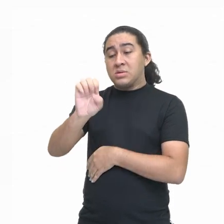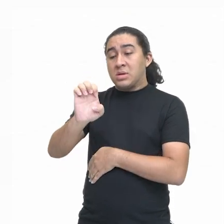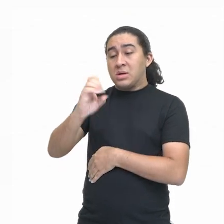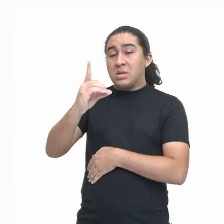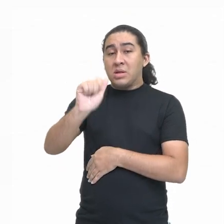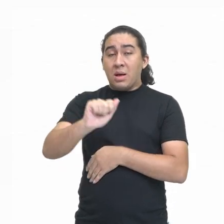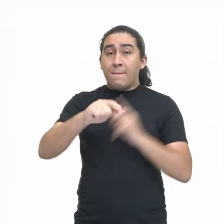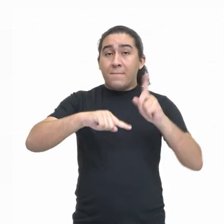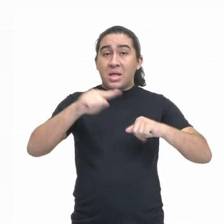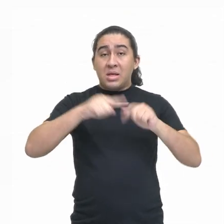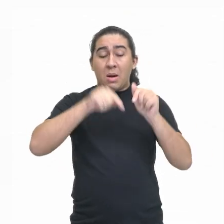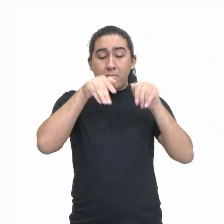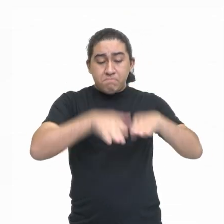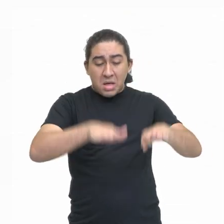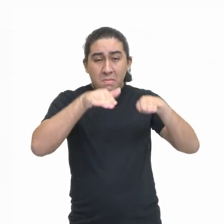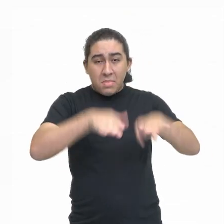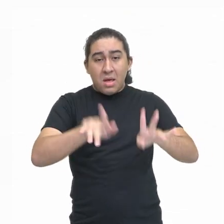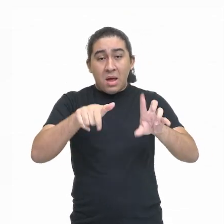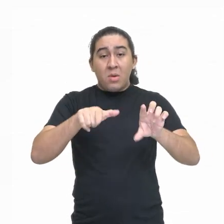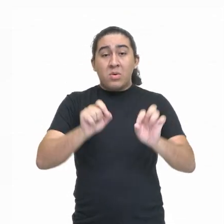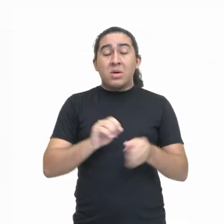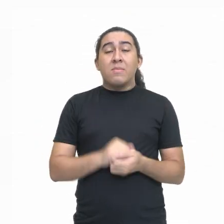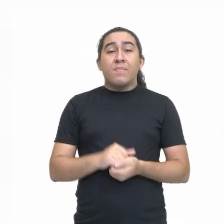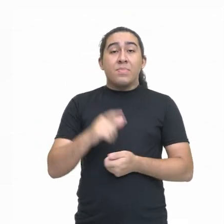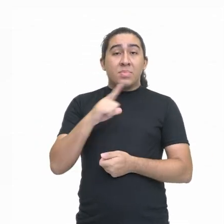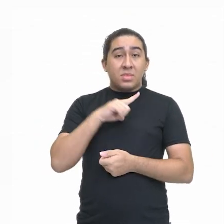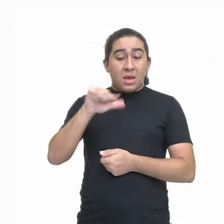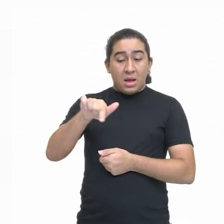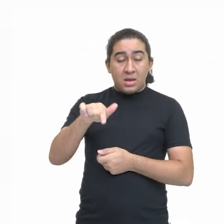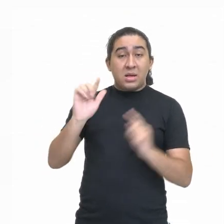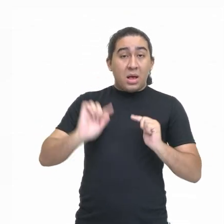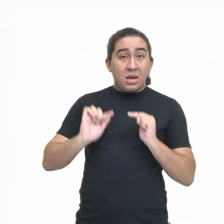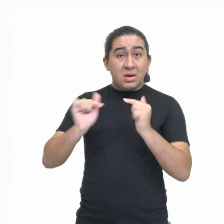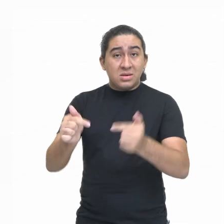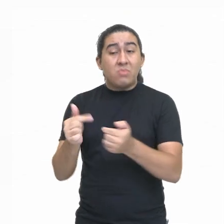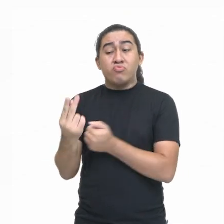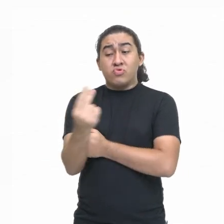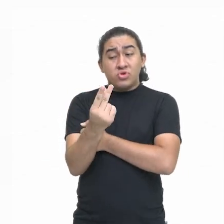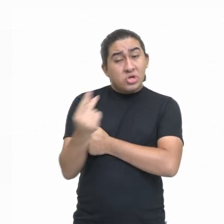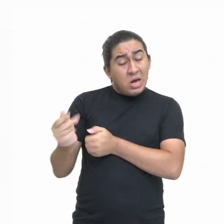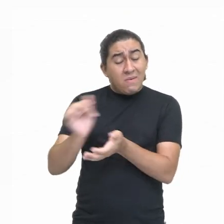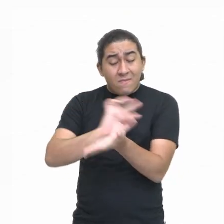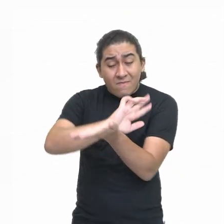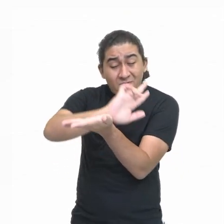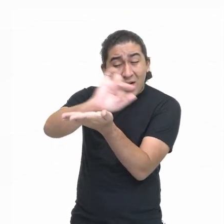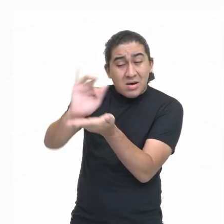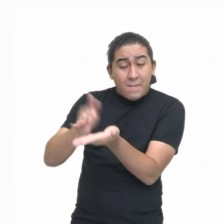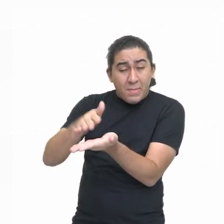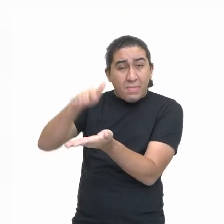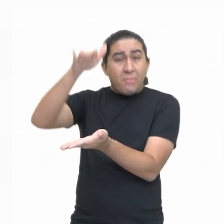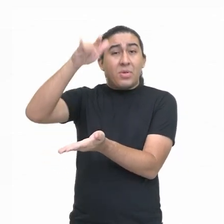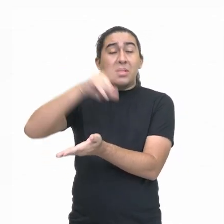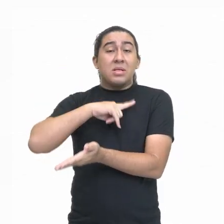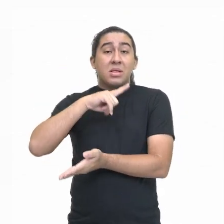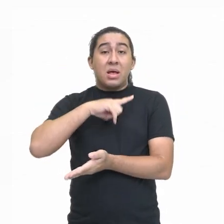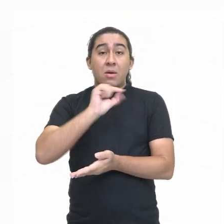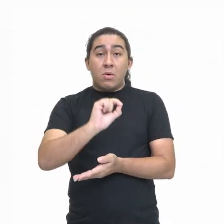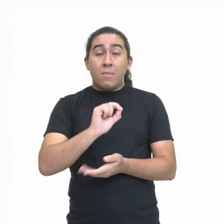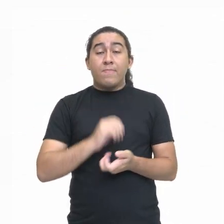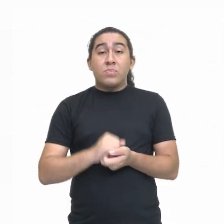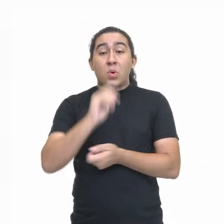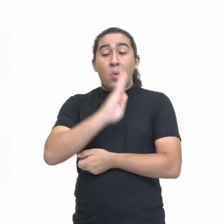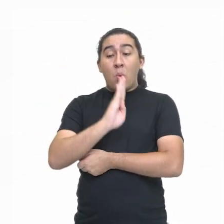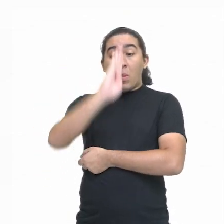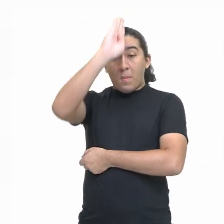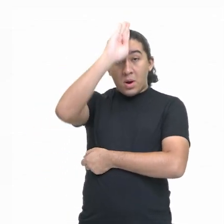Seda, ela foi uma atividade altamente lucrativa e que tinha o Império Romano, né, o